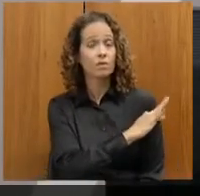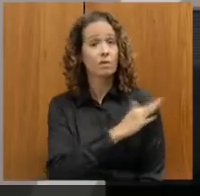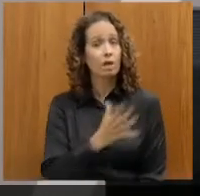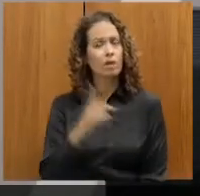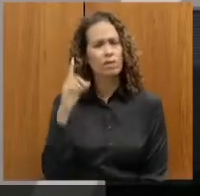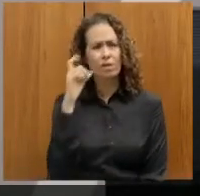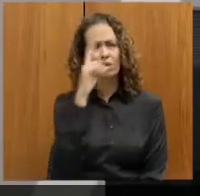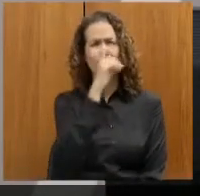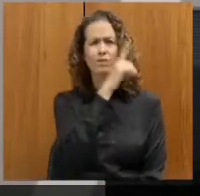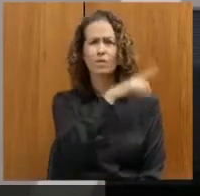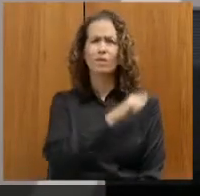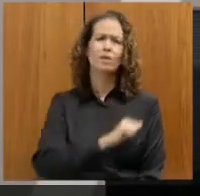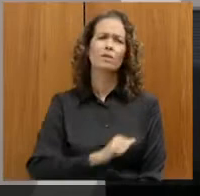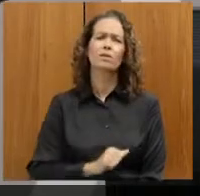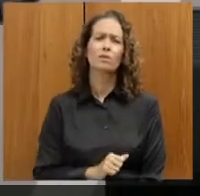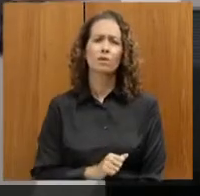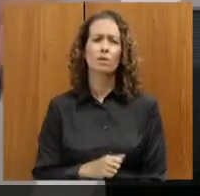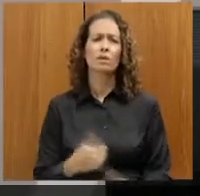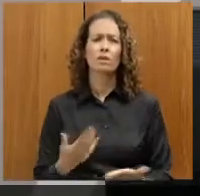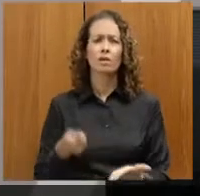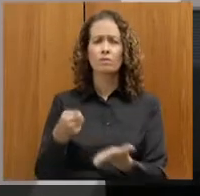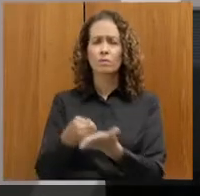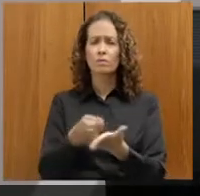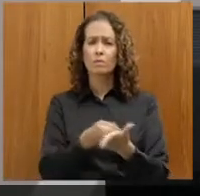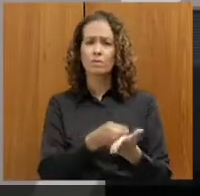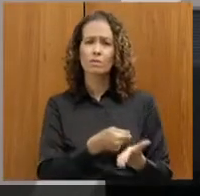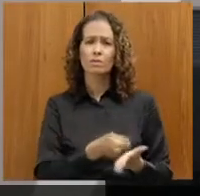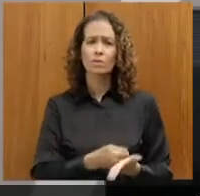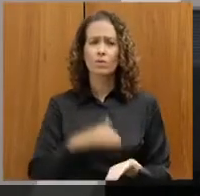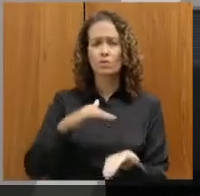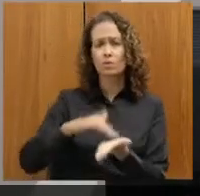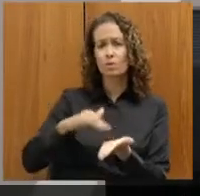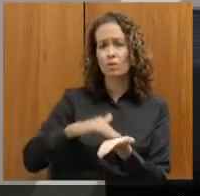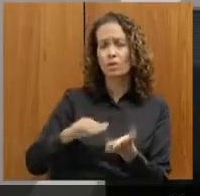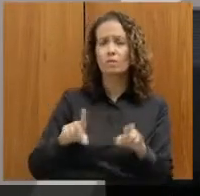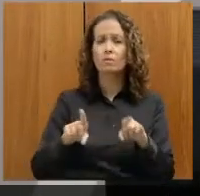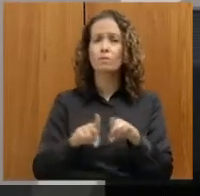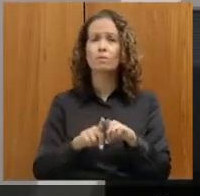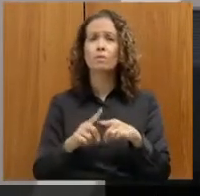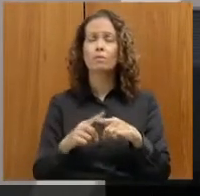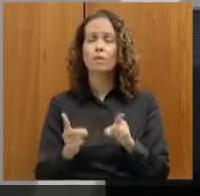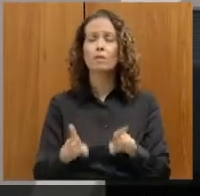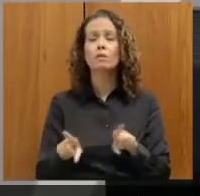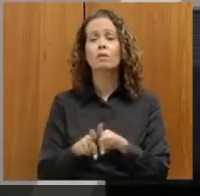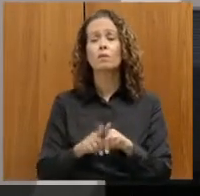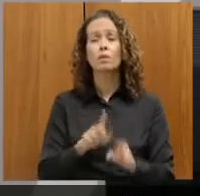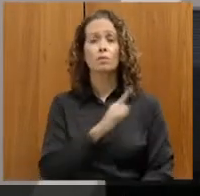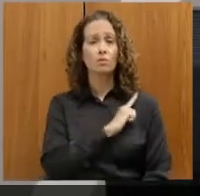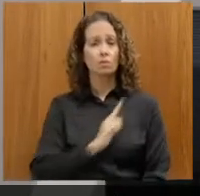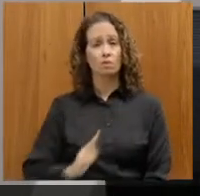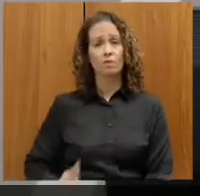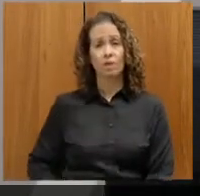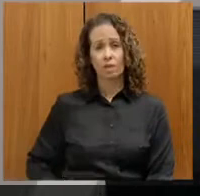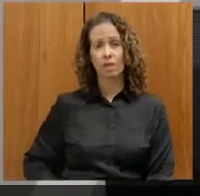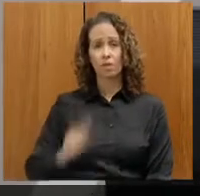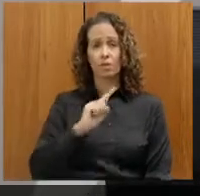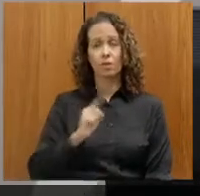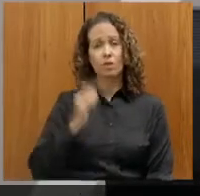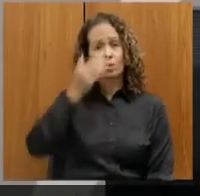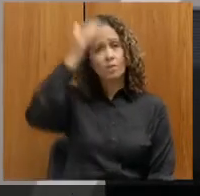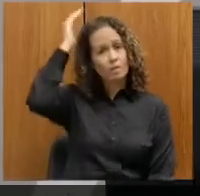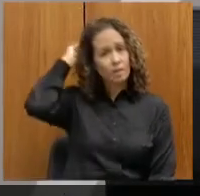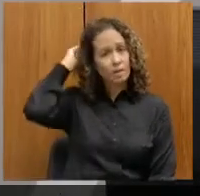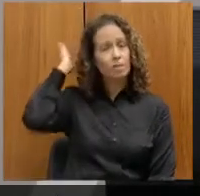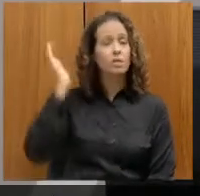guerra fiscal inclusive aqui é o cobre aí não do secretário é do governador Zema essa discussão da reforma